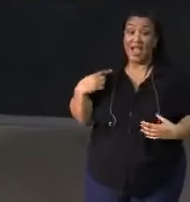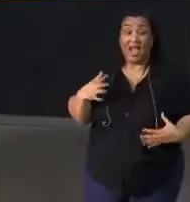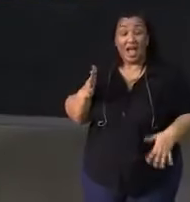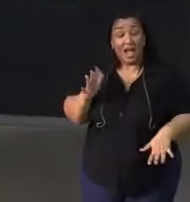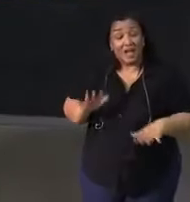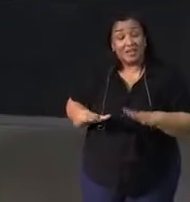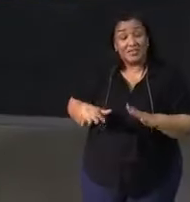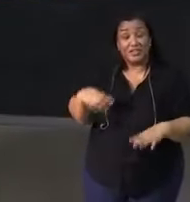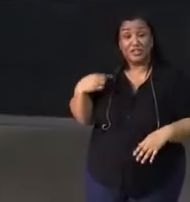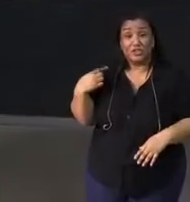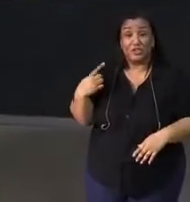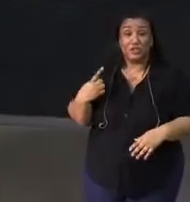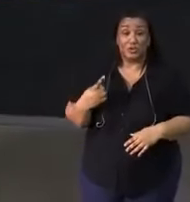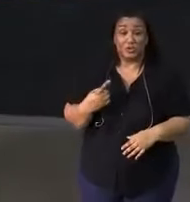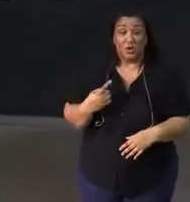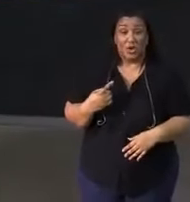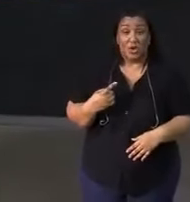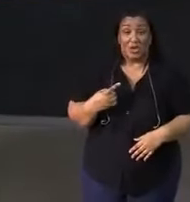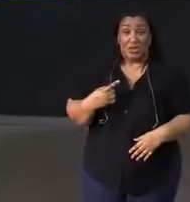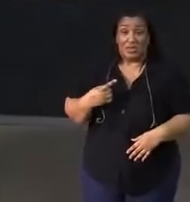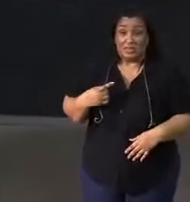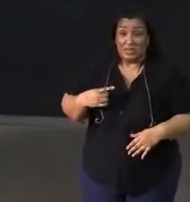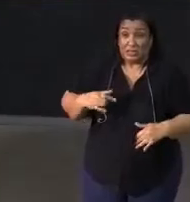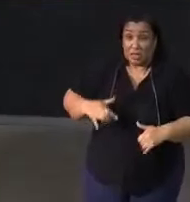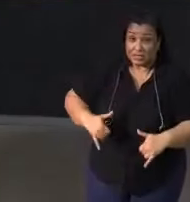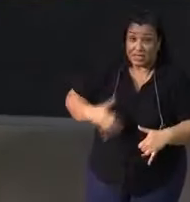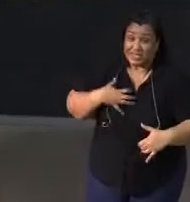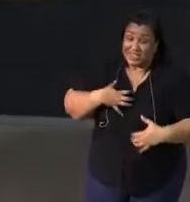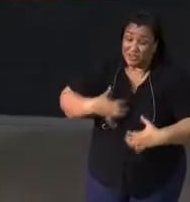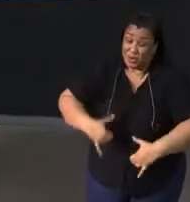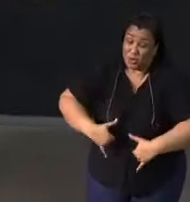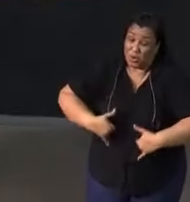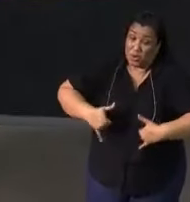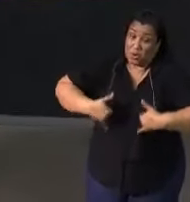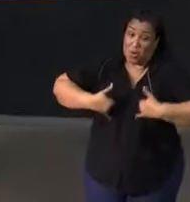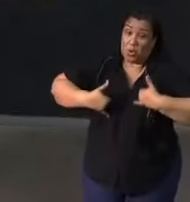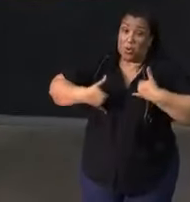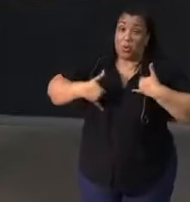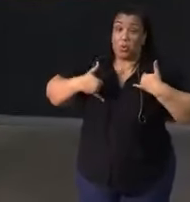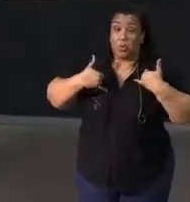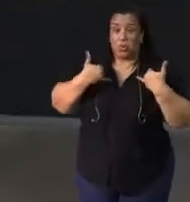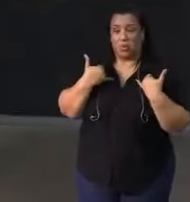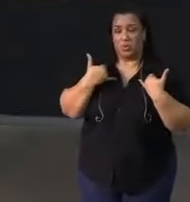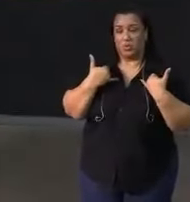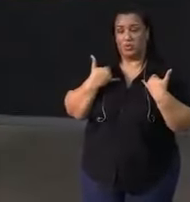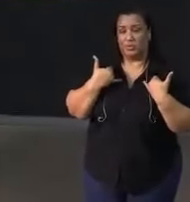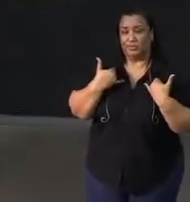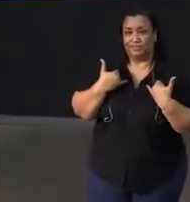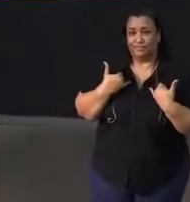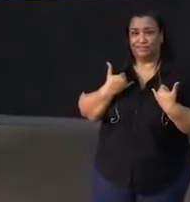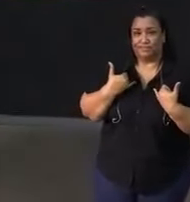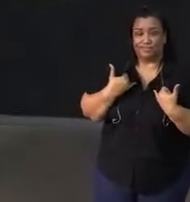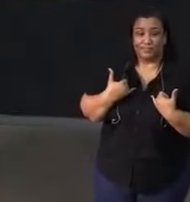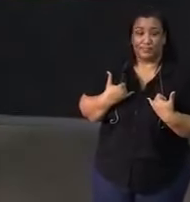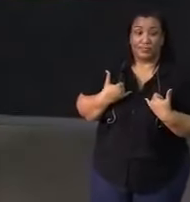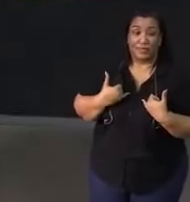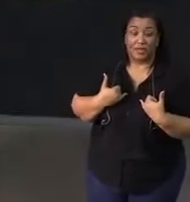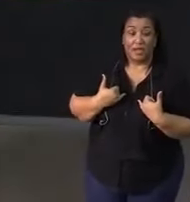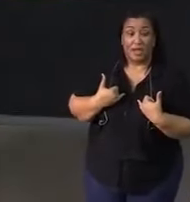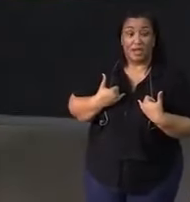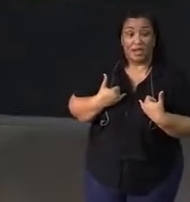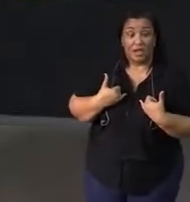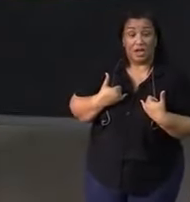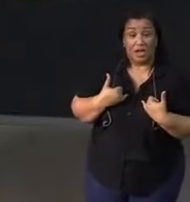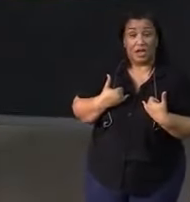deixa uma coisa entrar no nosso coração, a soberba, a altivez de espírito. E nos momentos